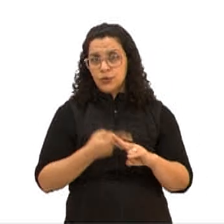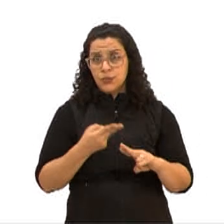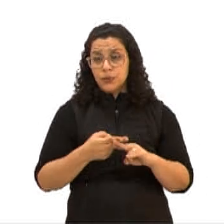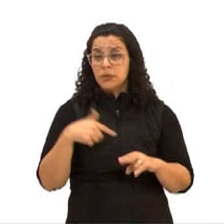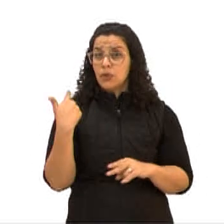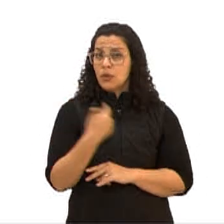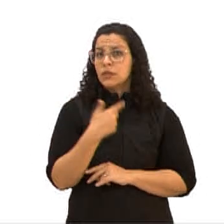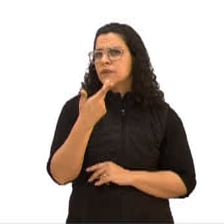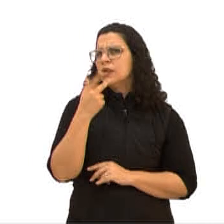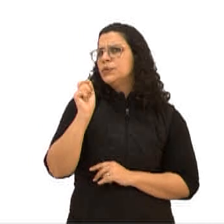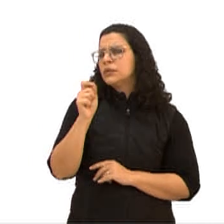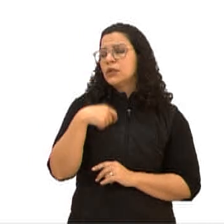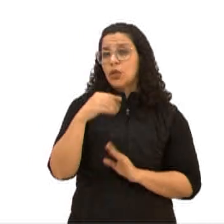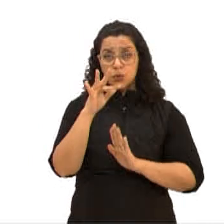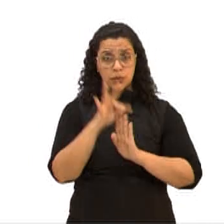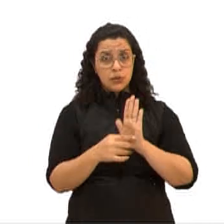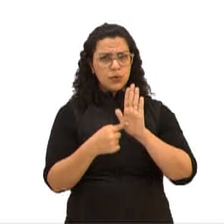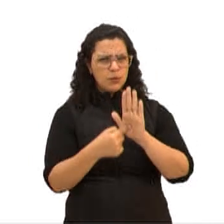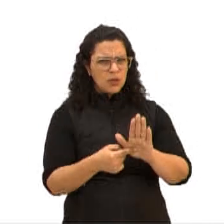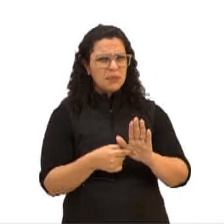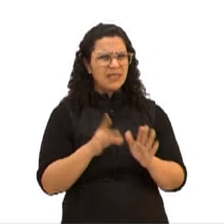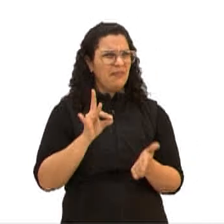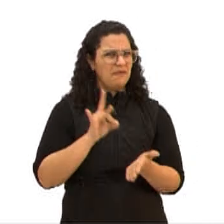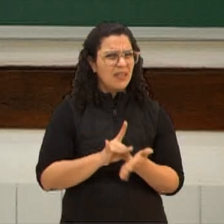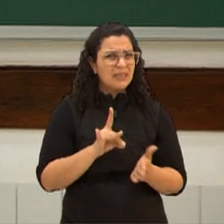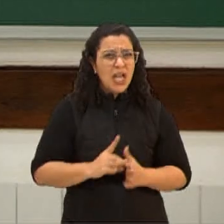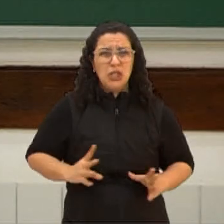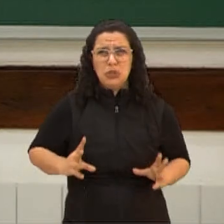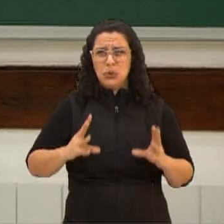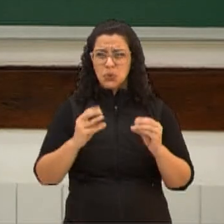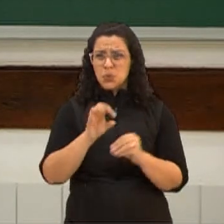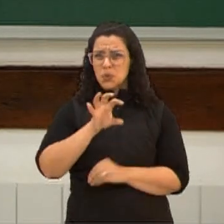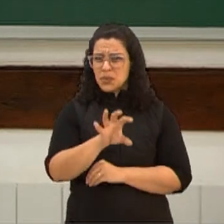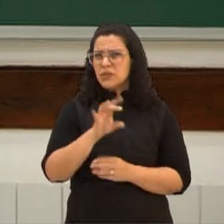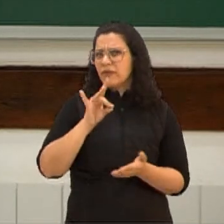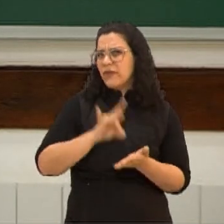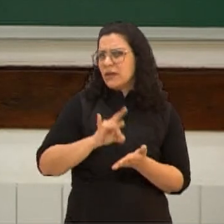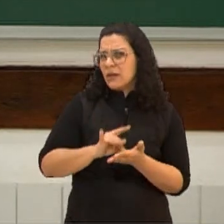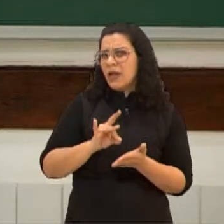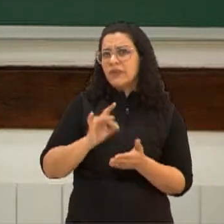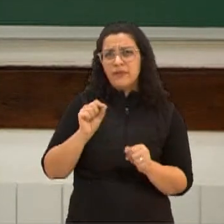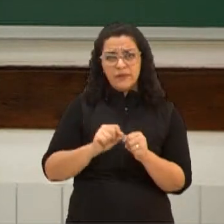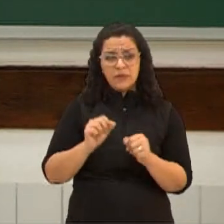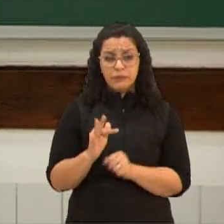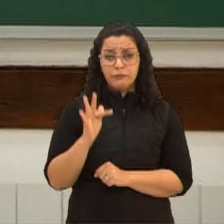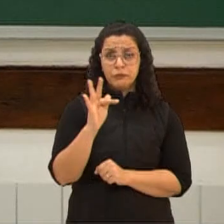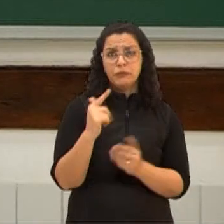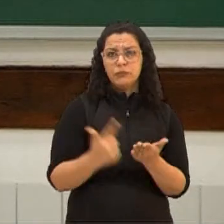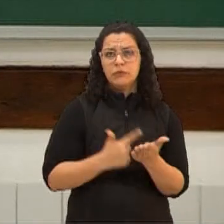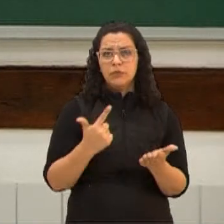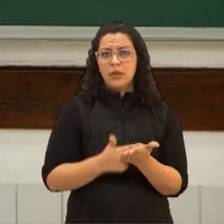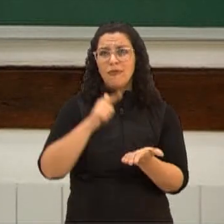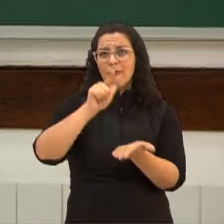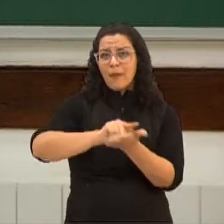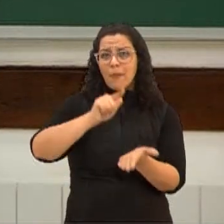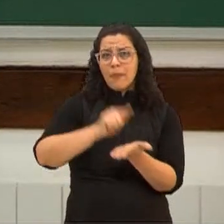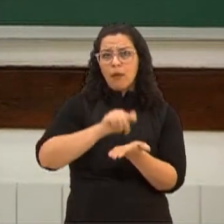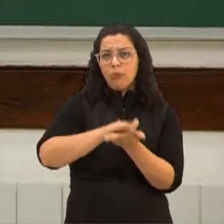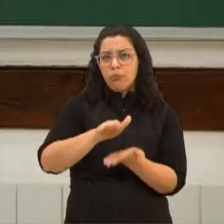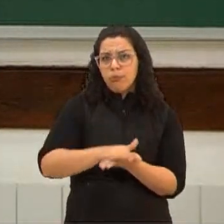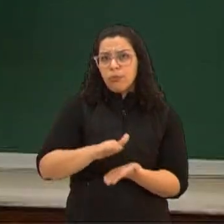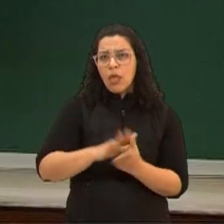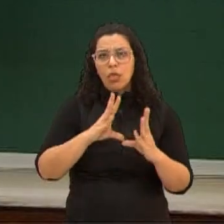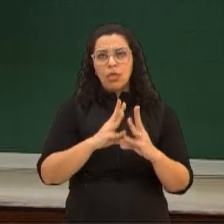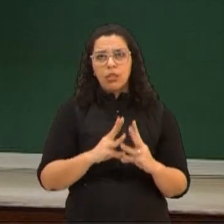isso que traz o texto. Mas será que tudo isso realmente vai fazer aí que os livros, esses livros